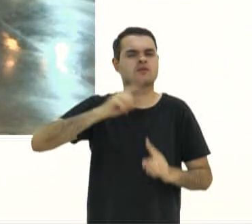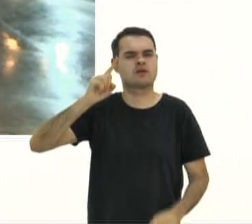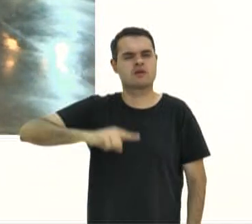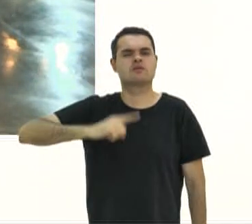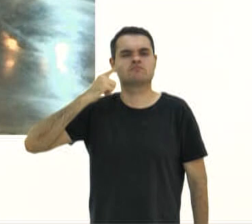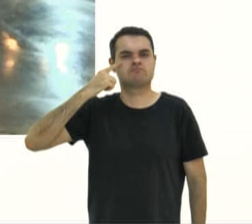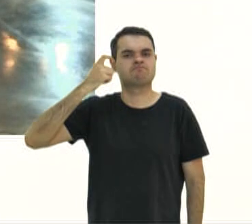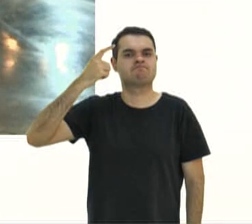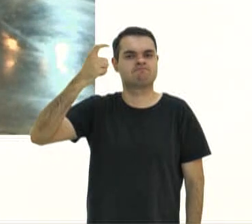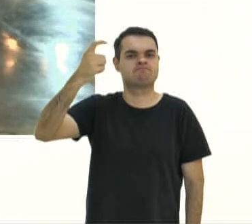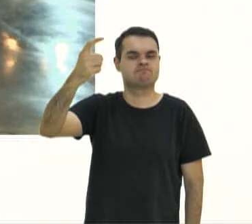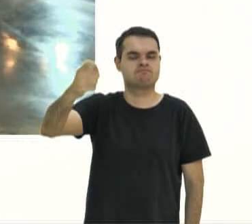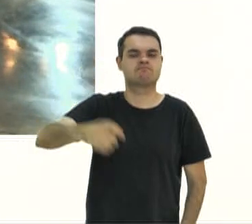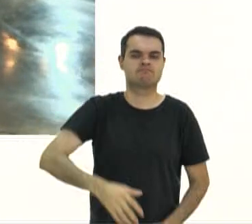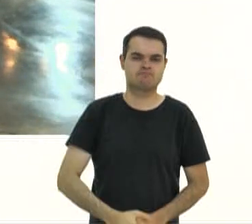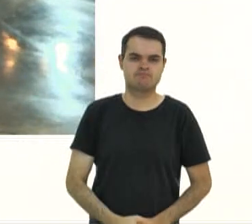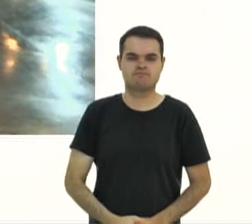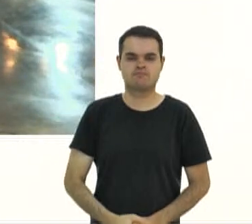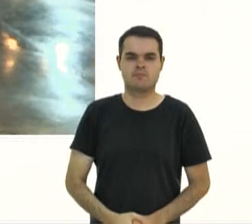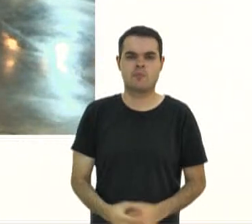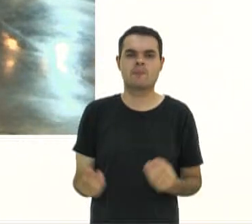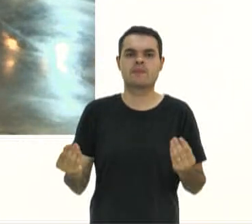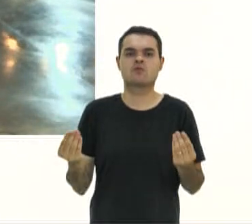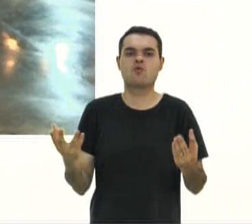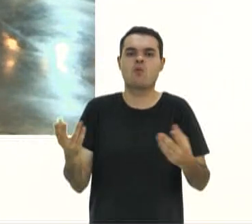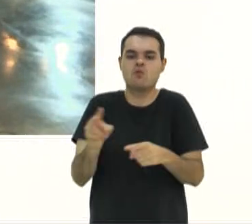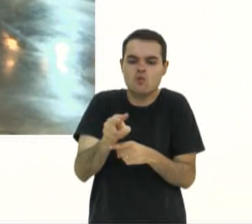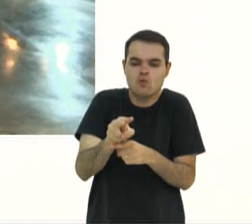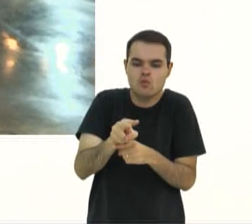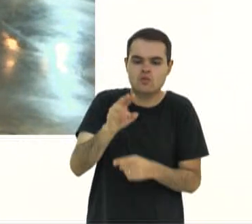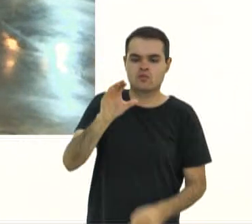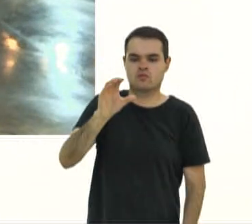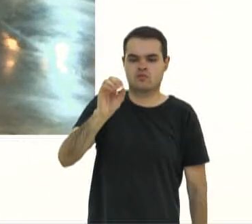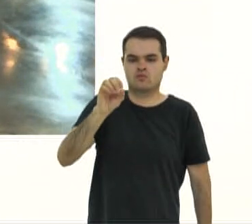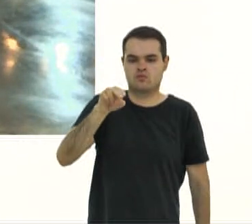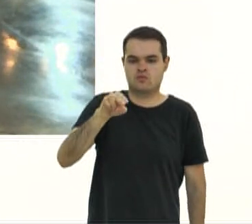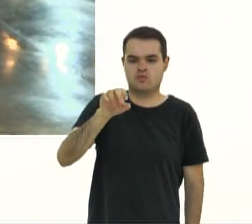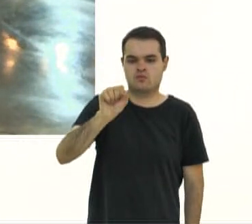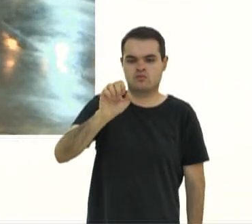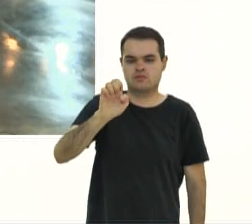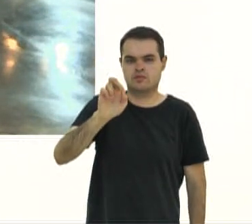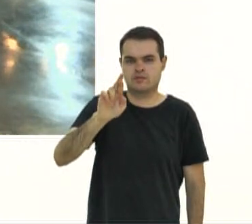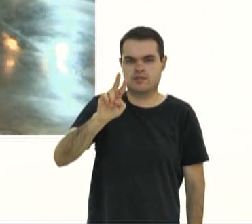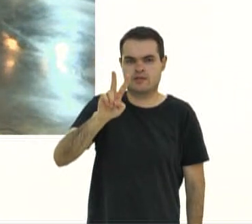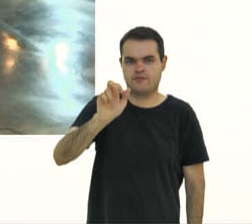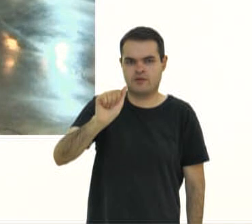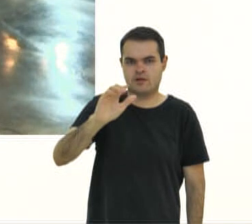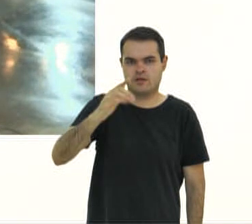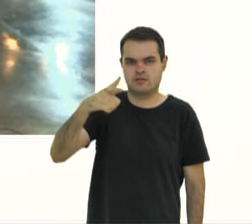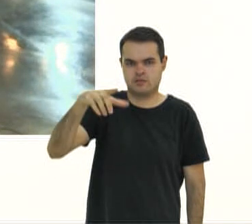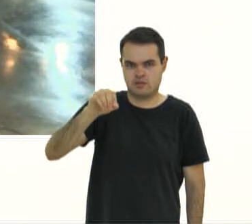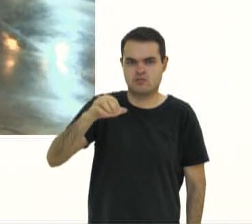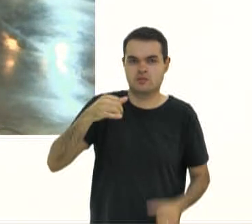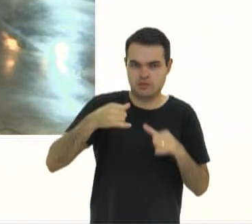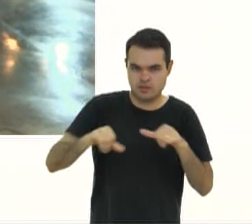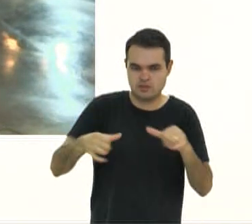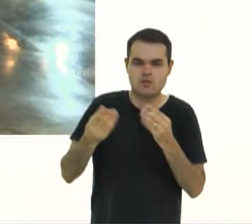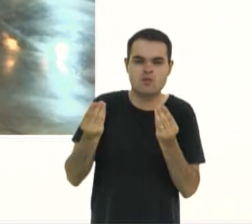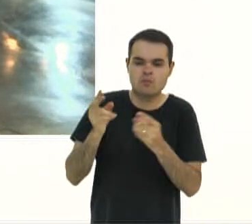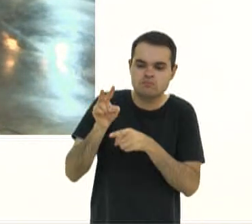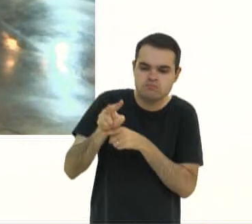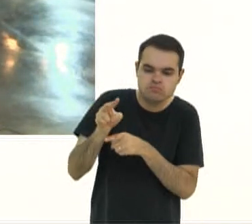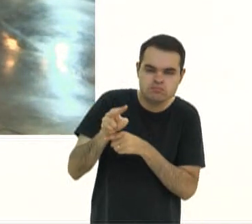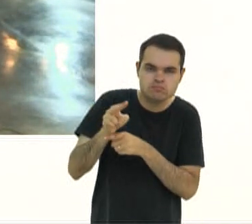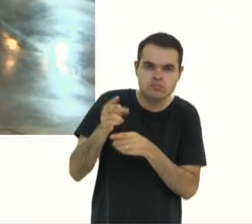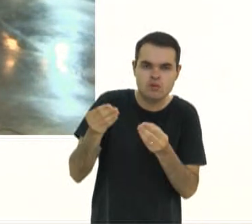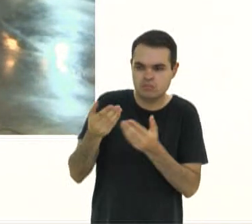interessante. Como que a conservação da energia nasceu a partir do estudo das